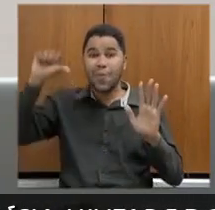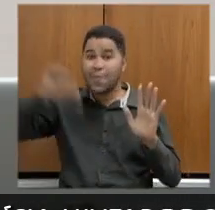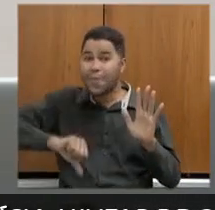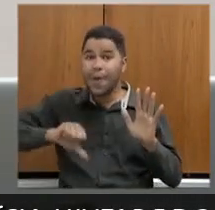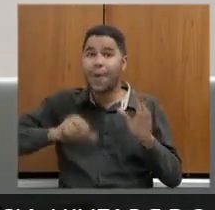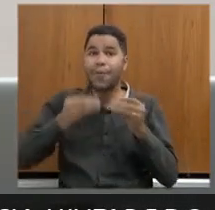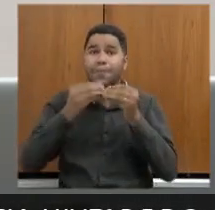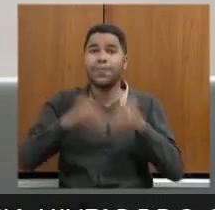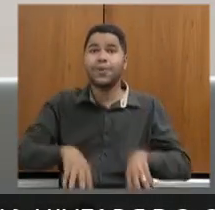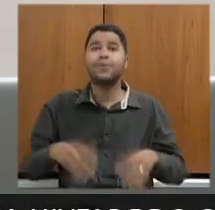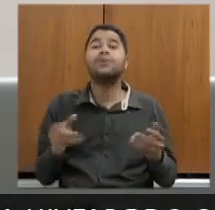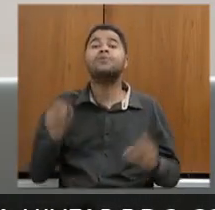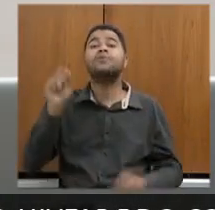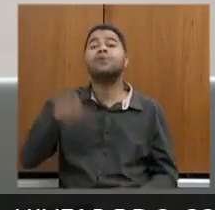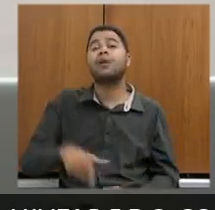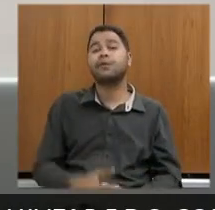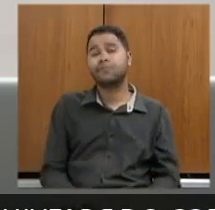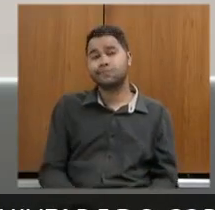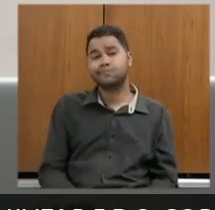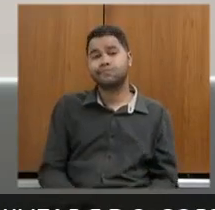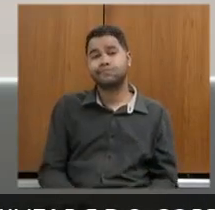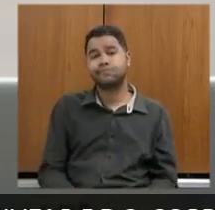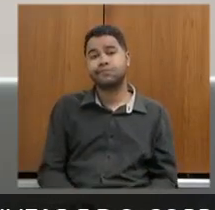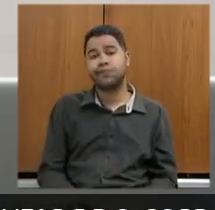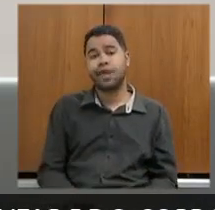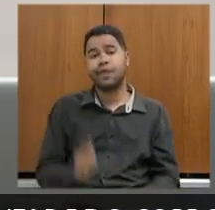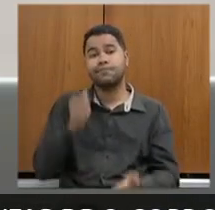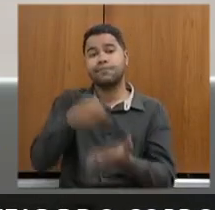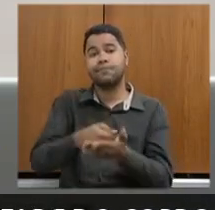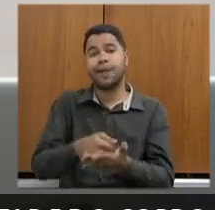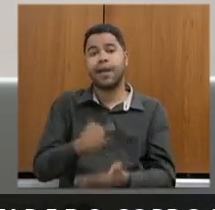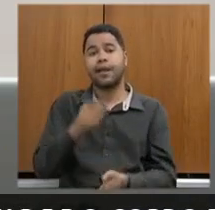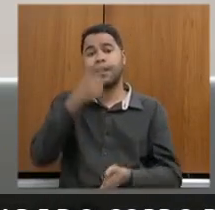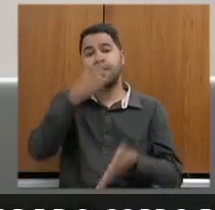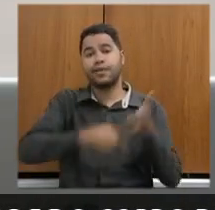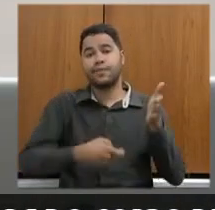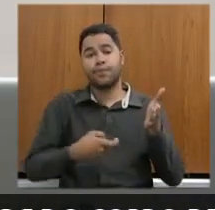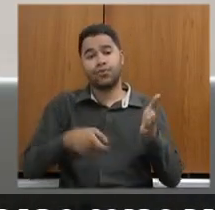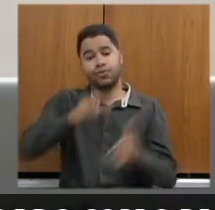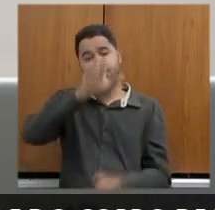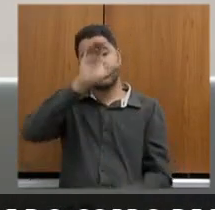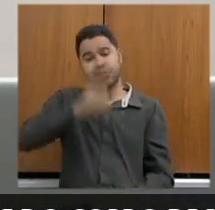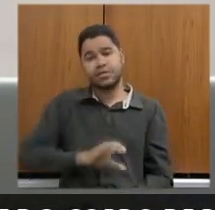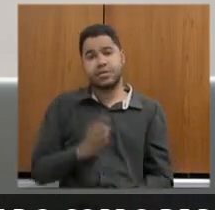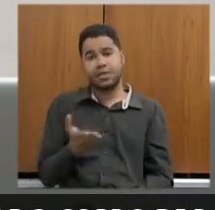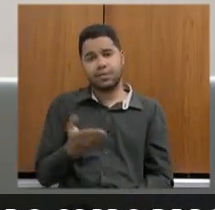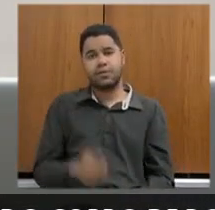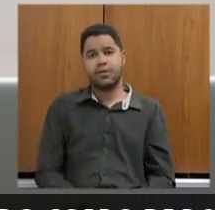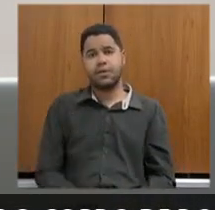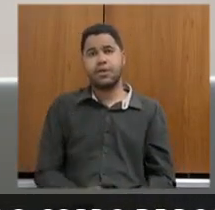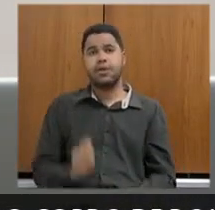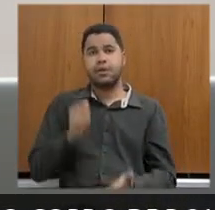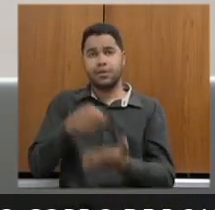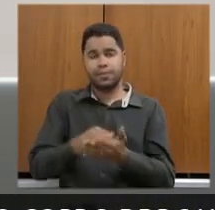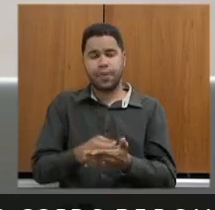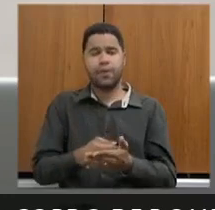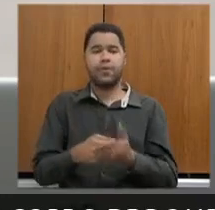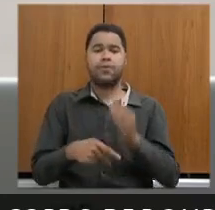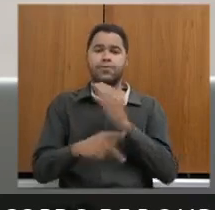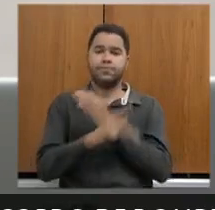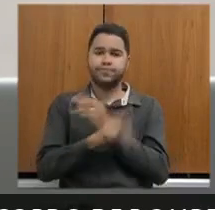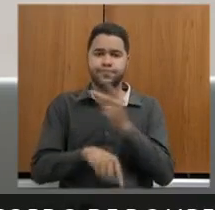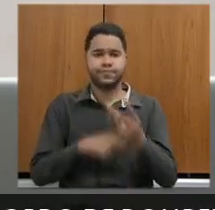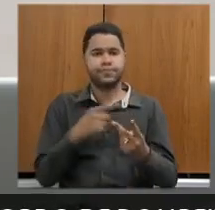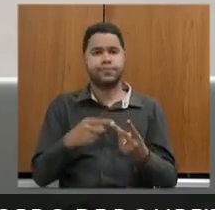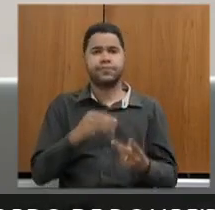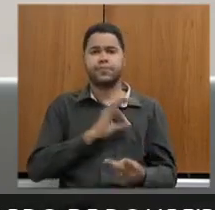leva o prejuízo maior isso tudo é quem é quem paga o imposto até o cidadão que pagou a polícia militar pagou a